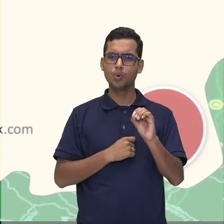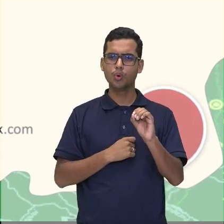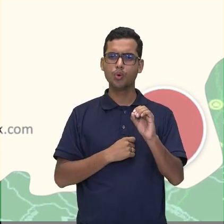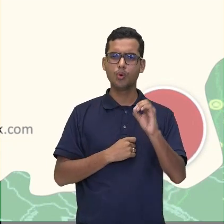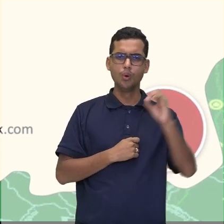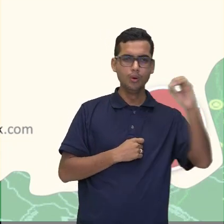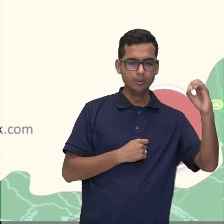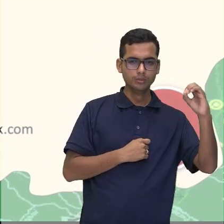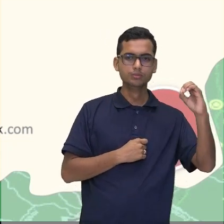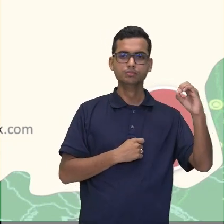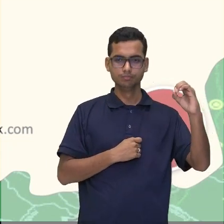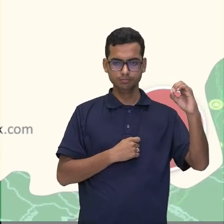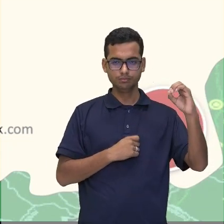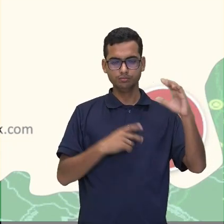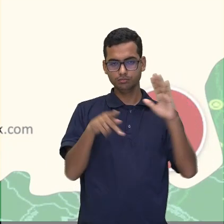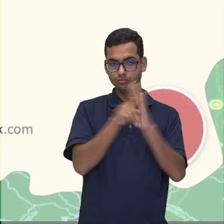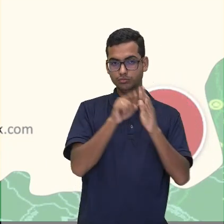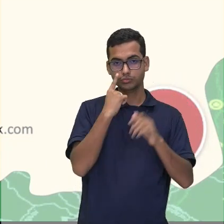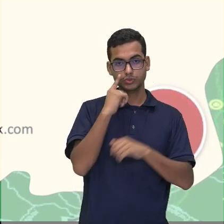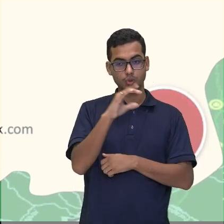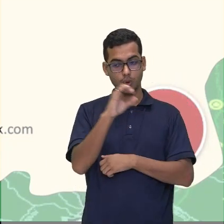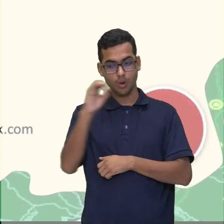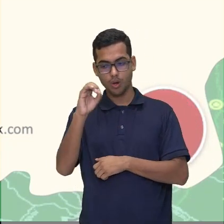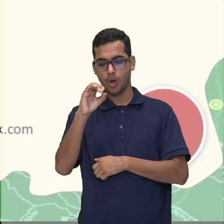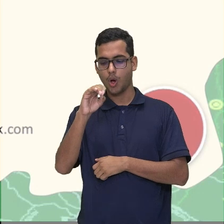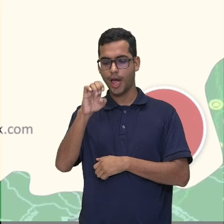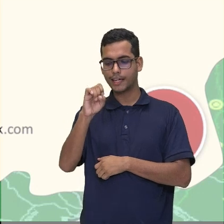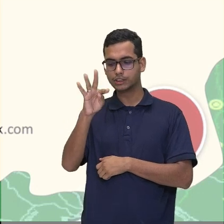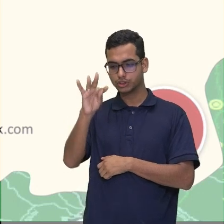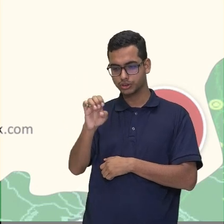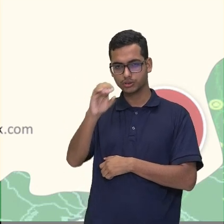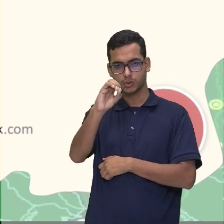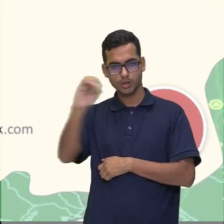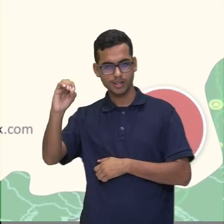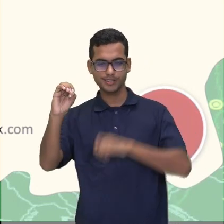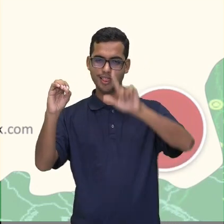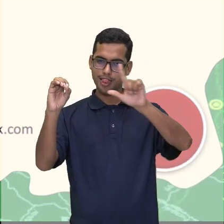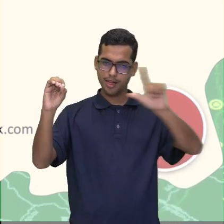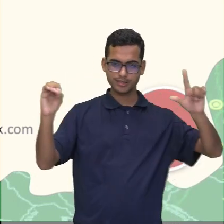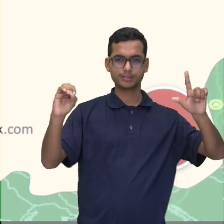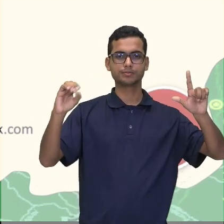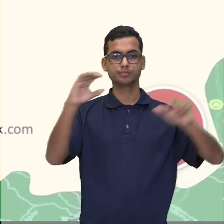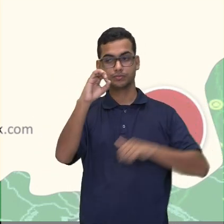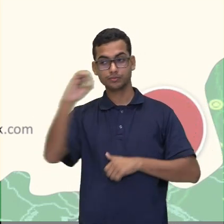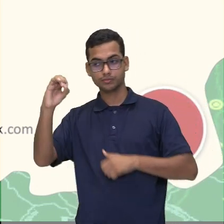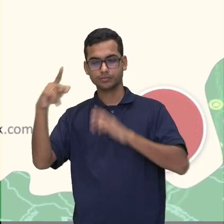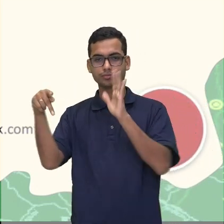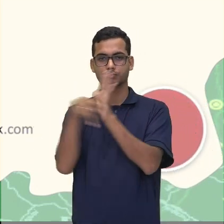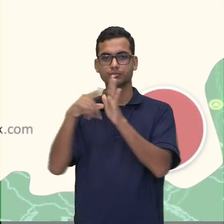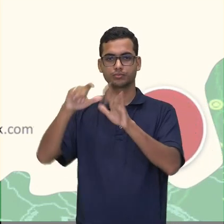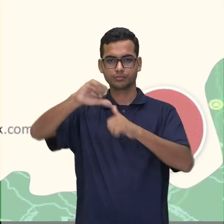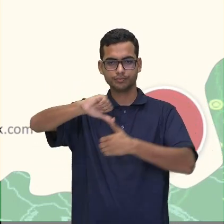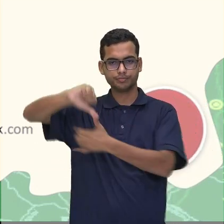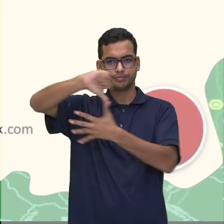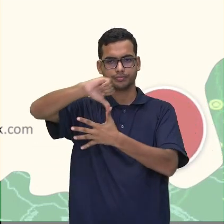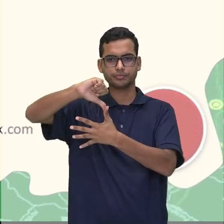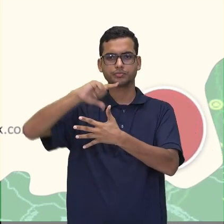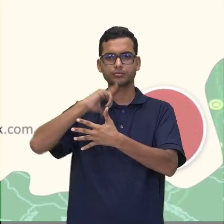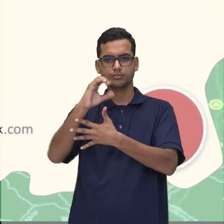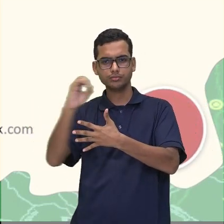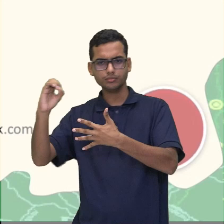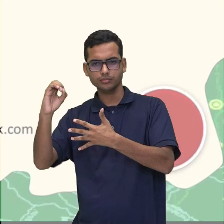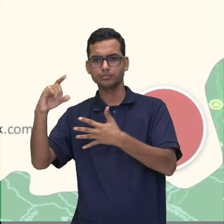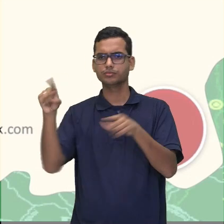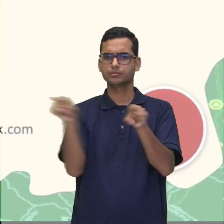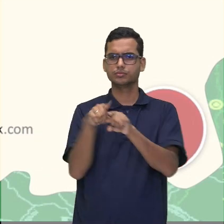bom? Para vocês observarem as características. E aí nós temos cerca de 6,9 milhões